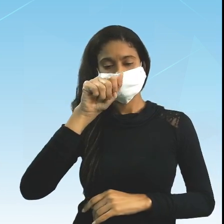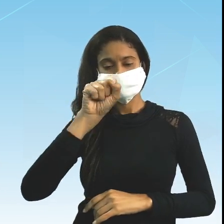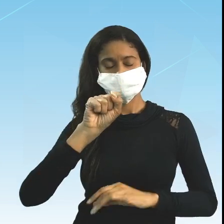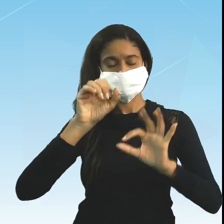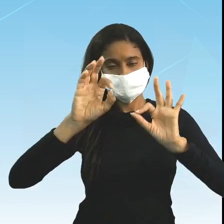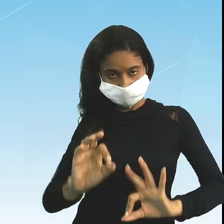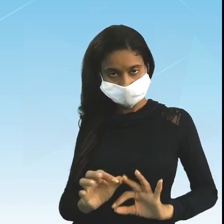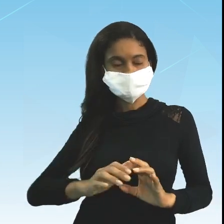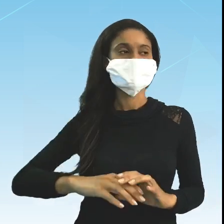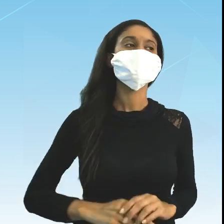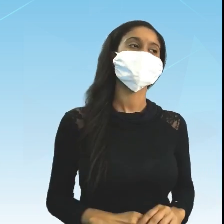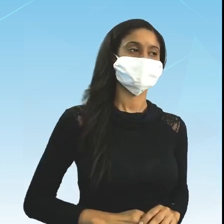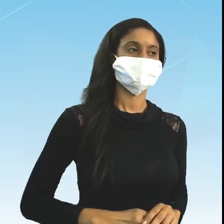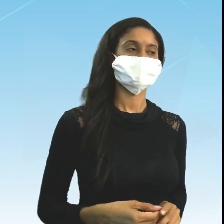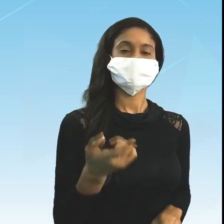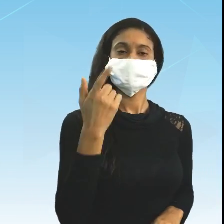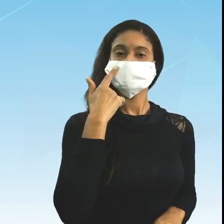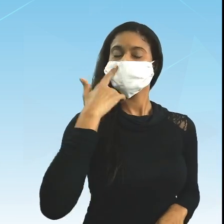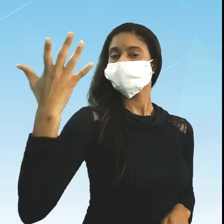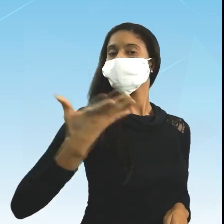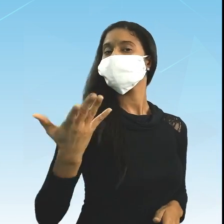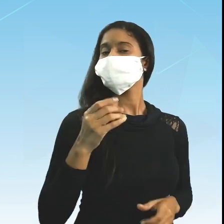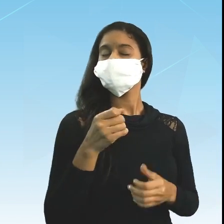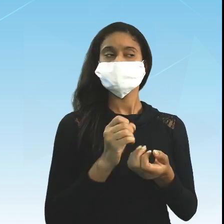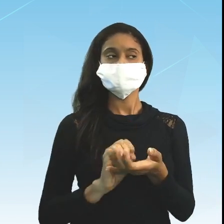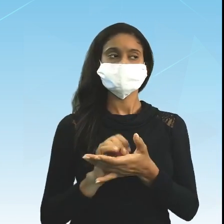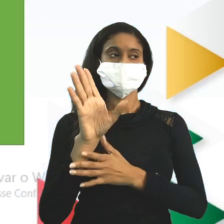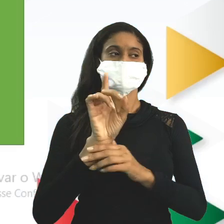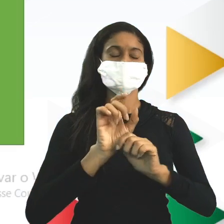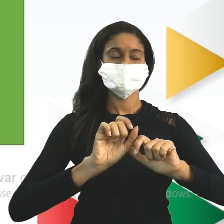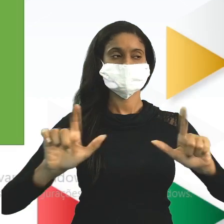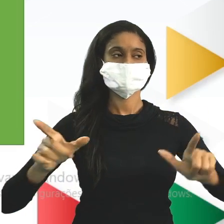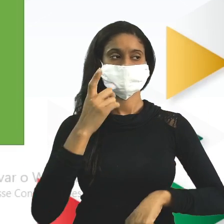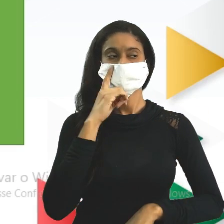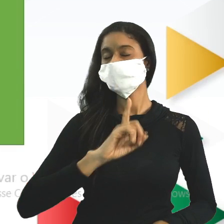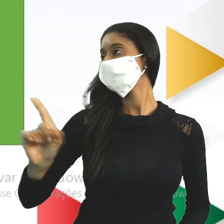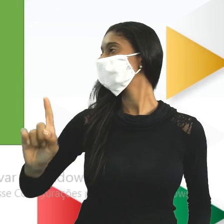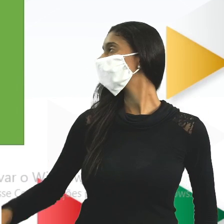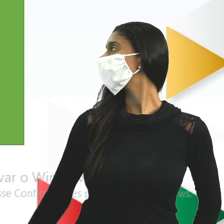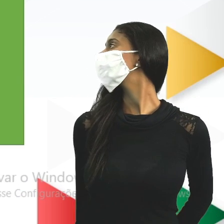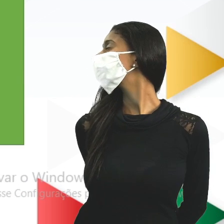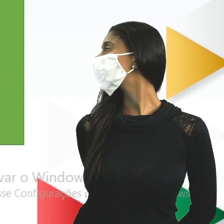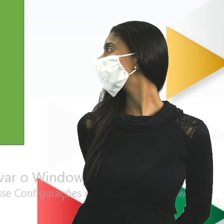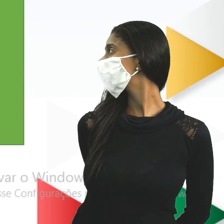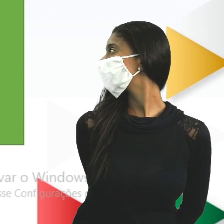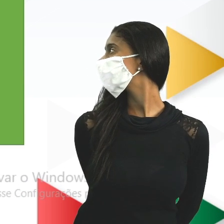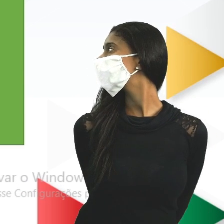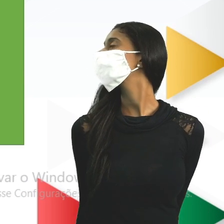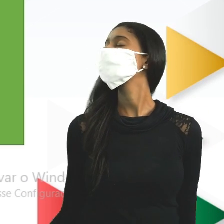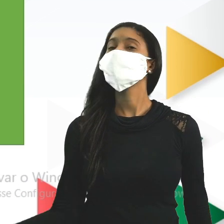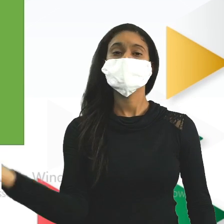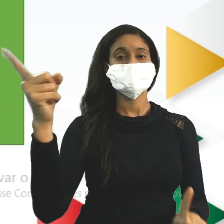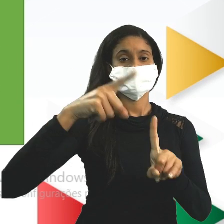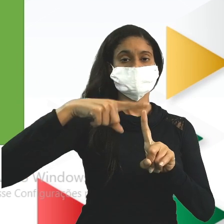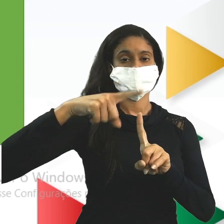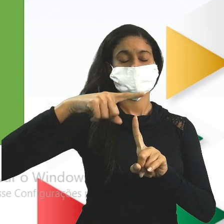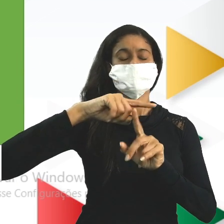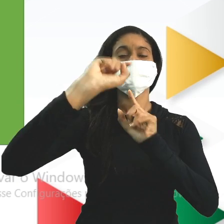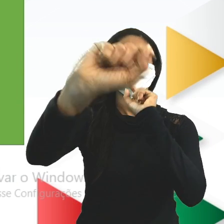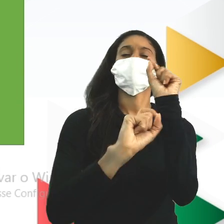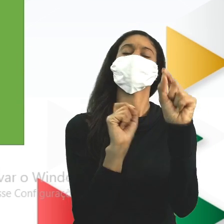gente? Aí, você olha nos slides, estão dando uma olhada? Tipo de mapas temáticos. O que é isso?